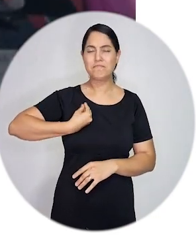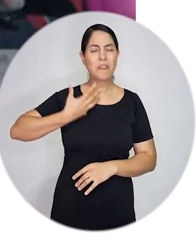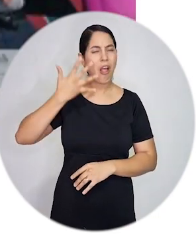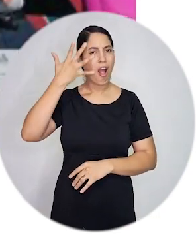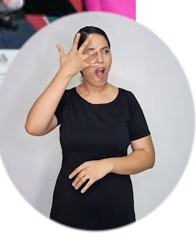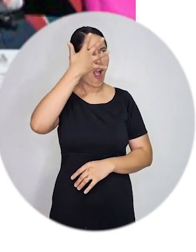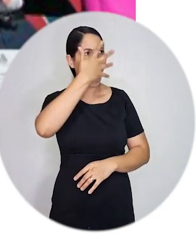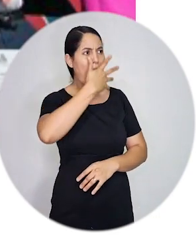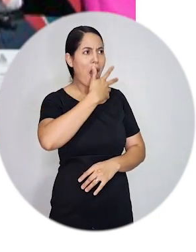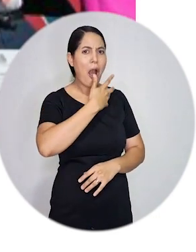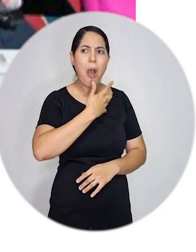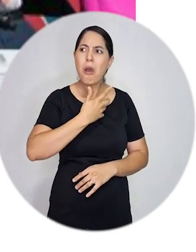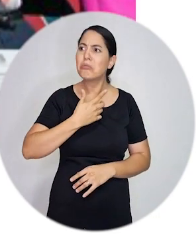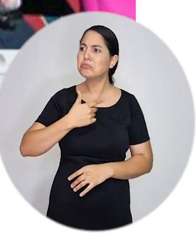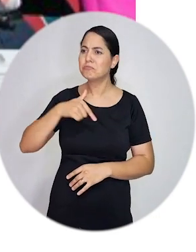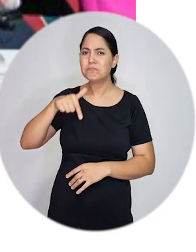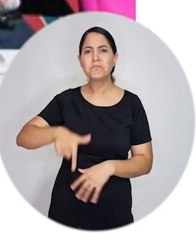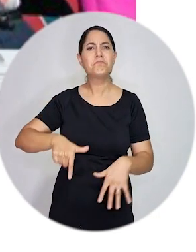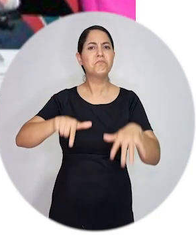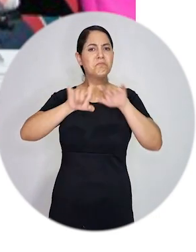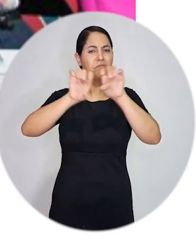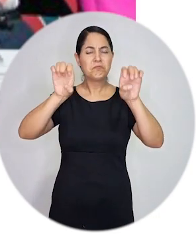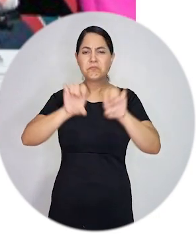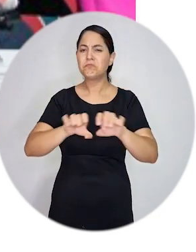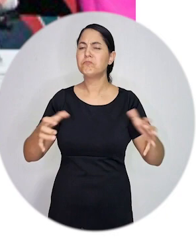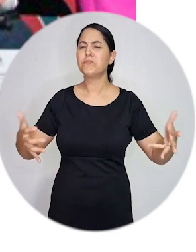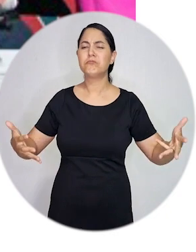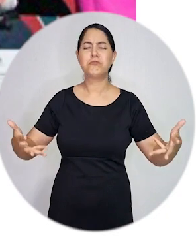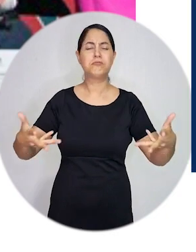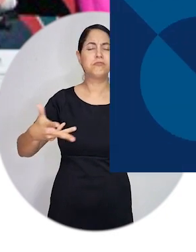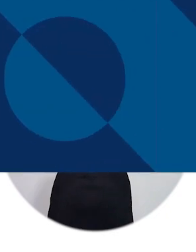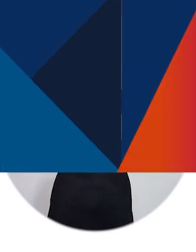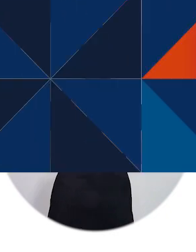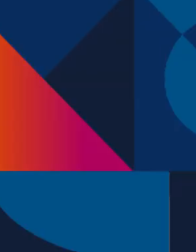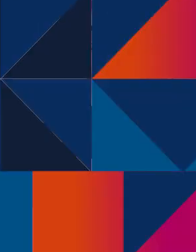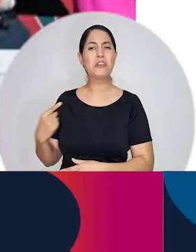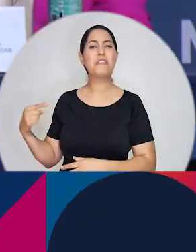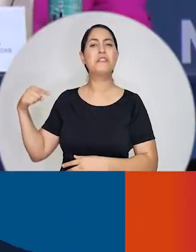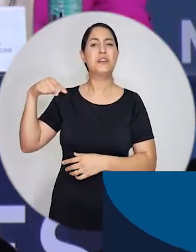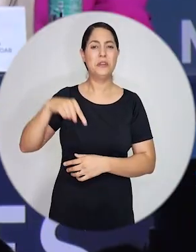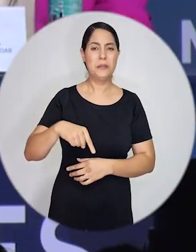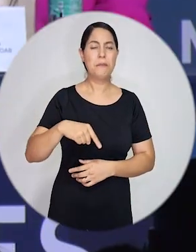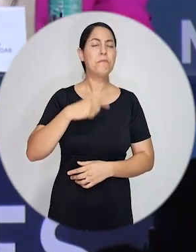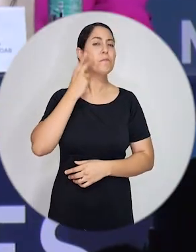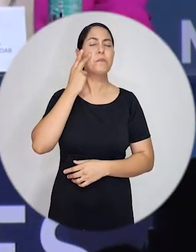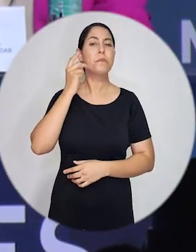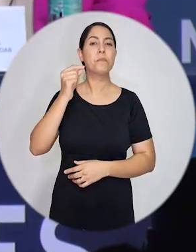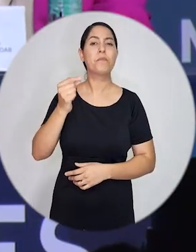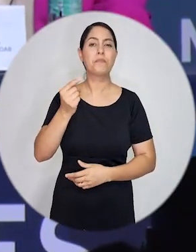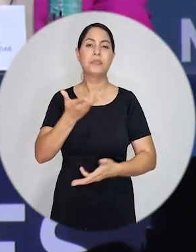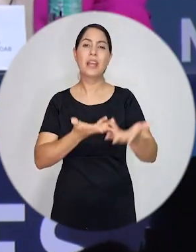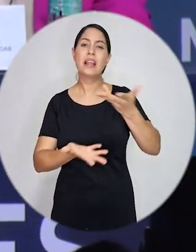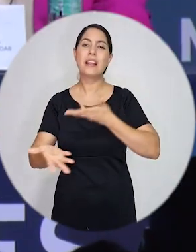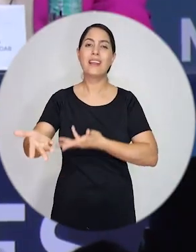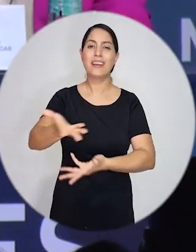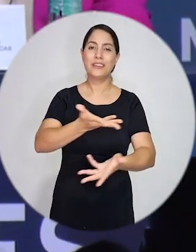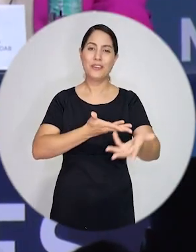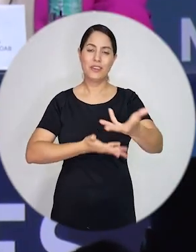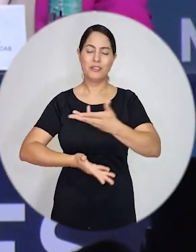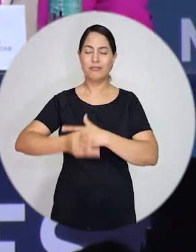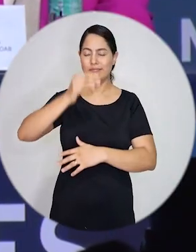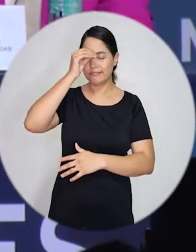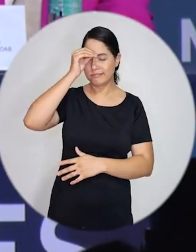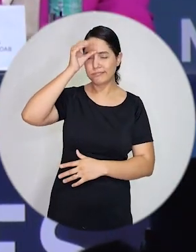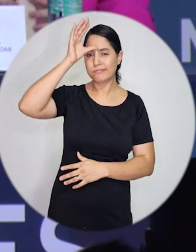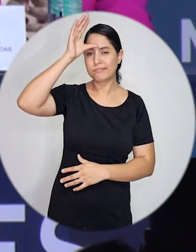aqui nessa conferência linda, nessa estrutura maravilhosa, para